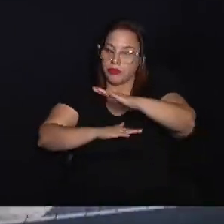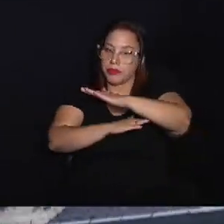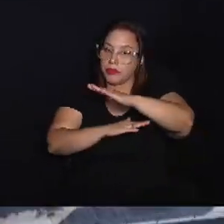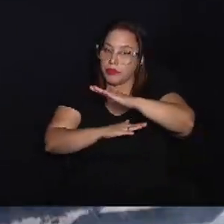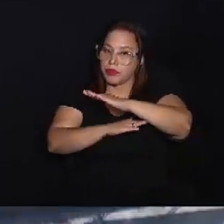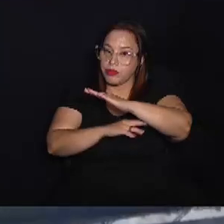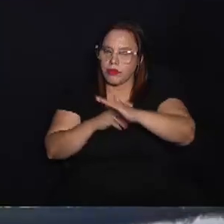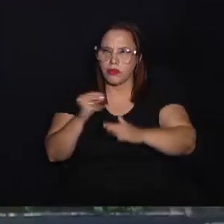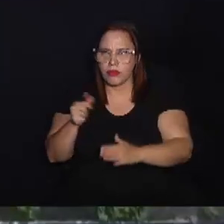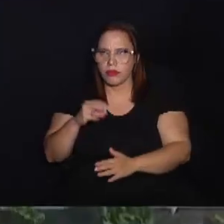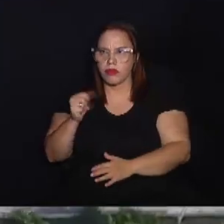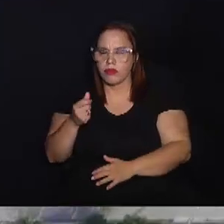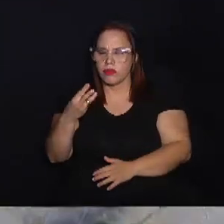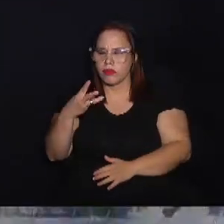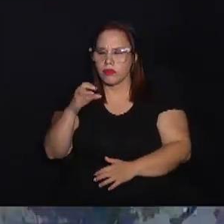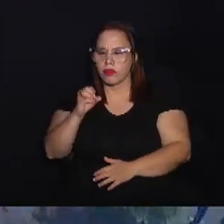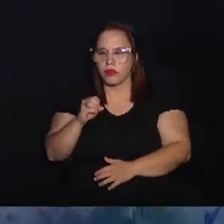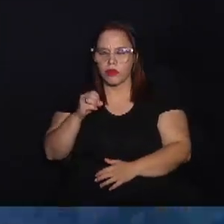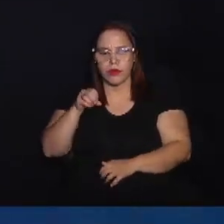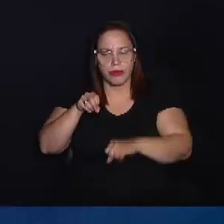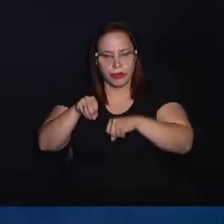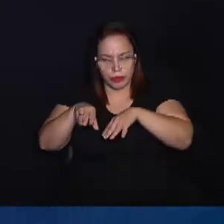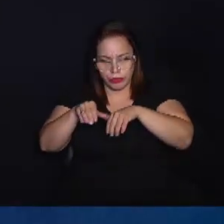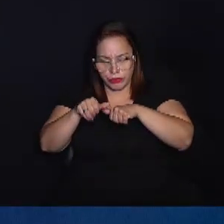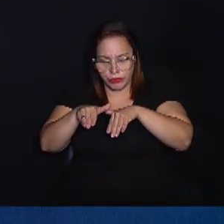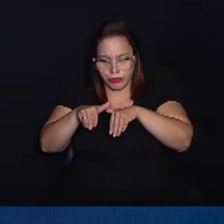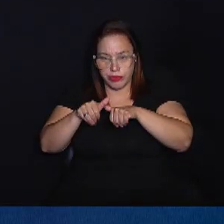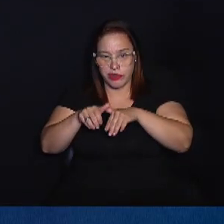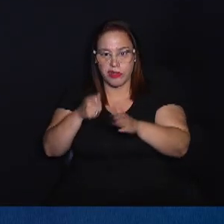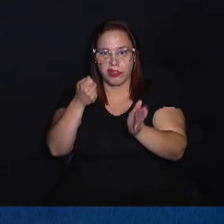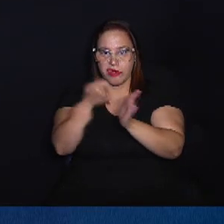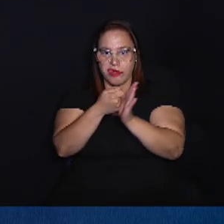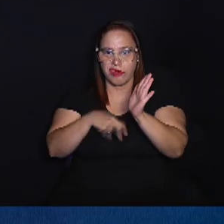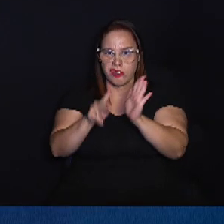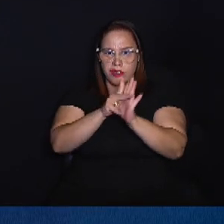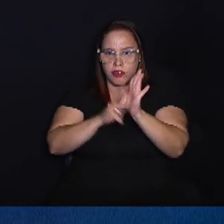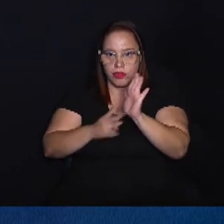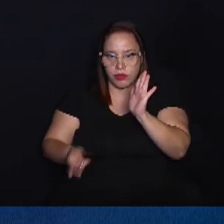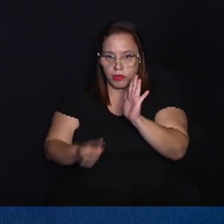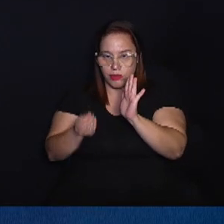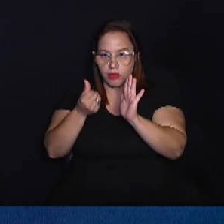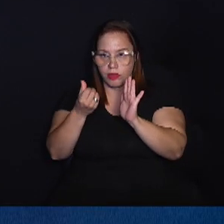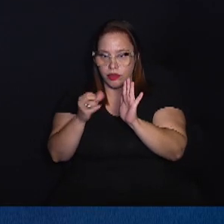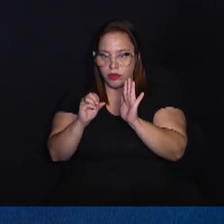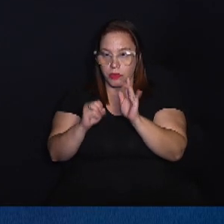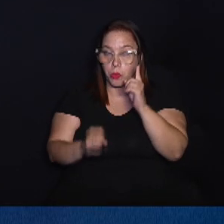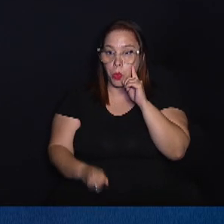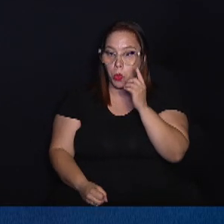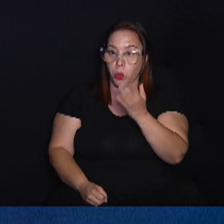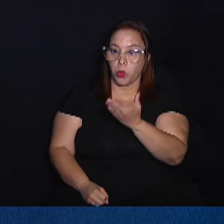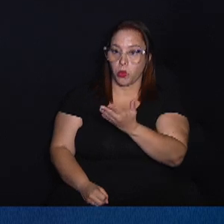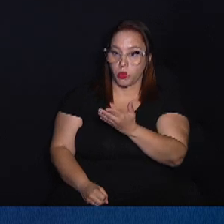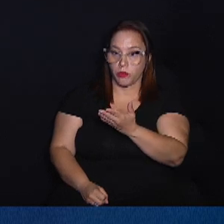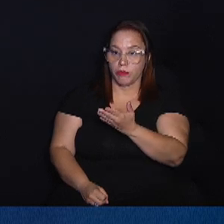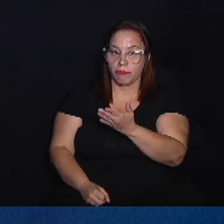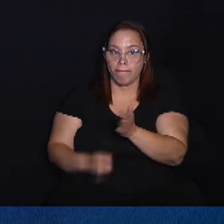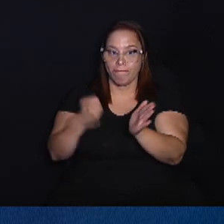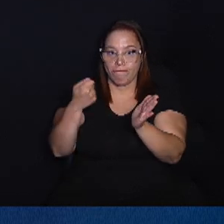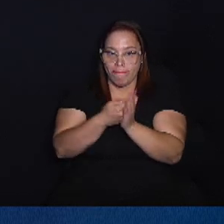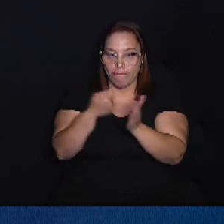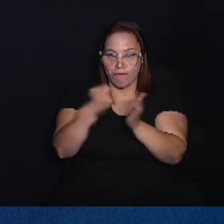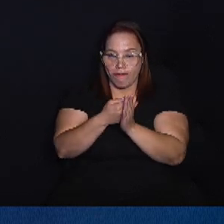Municipal desde o dia 30 de setembro. A proposta, no valor de 10,8 bilhões, foi colocada